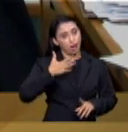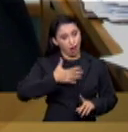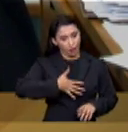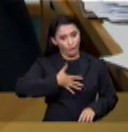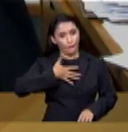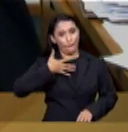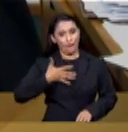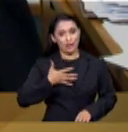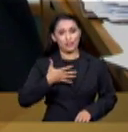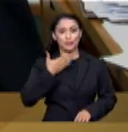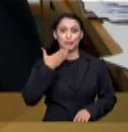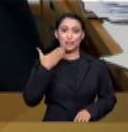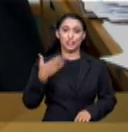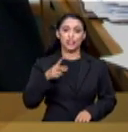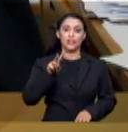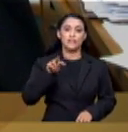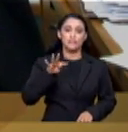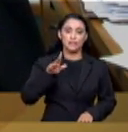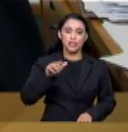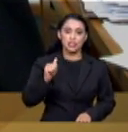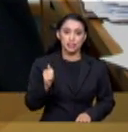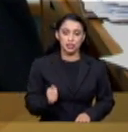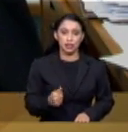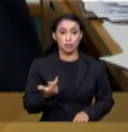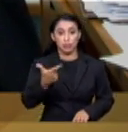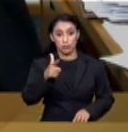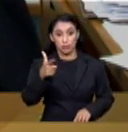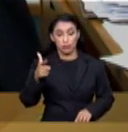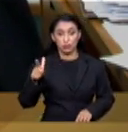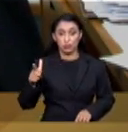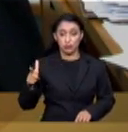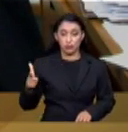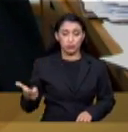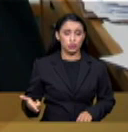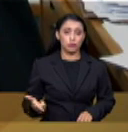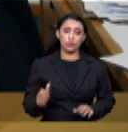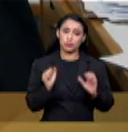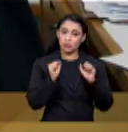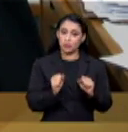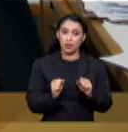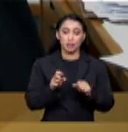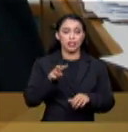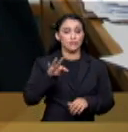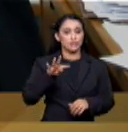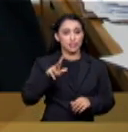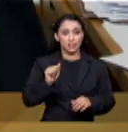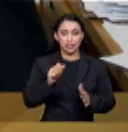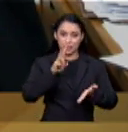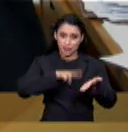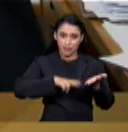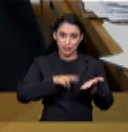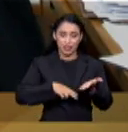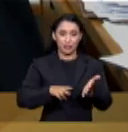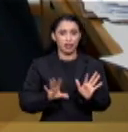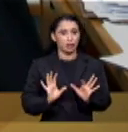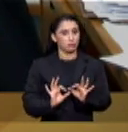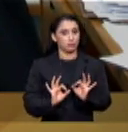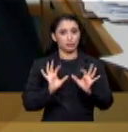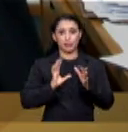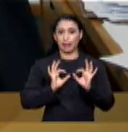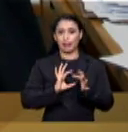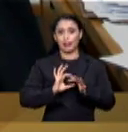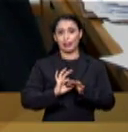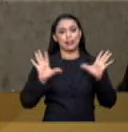ministro Marco Aurélio. Mas os demais fiquem à vontade. Eu já me desonero dessa